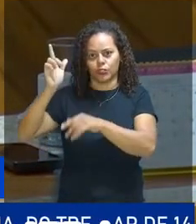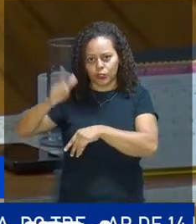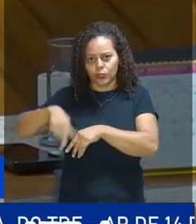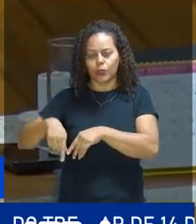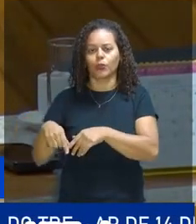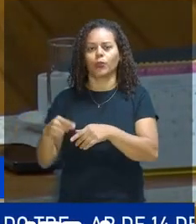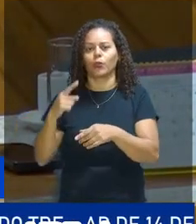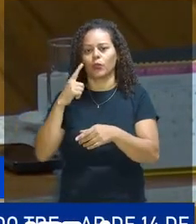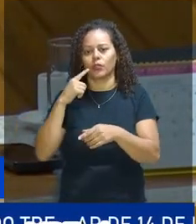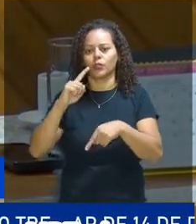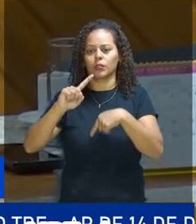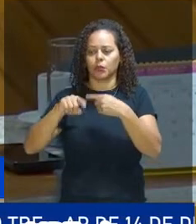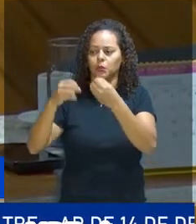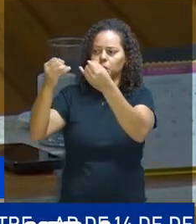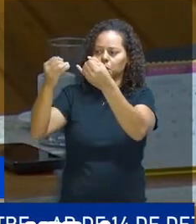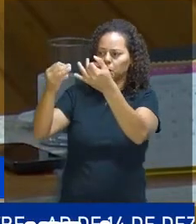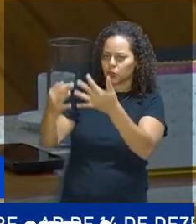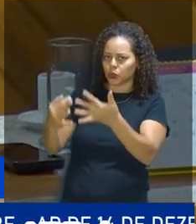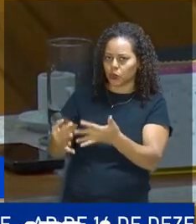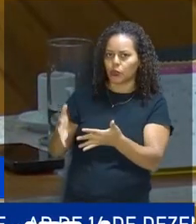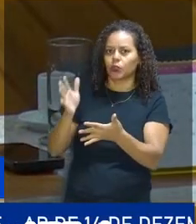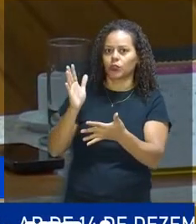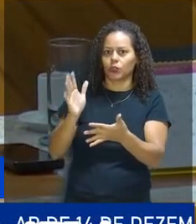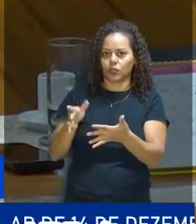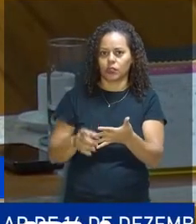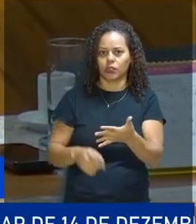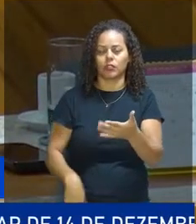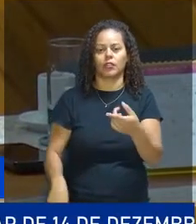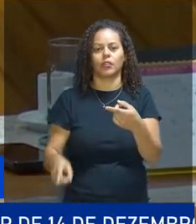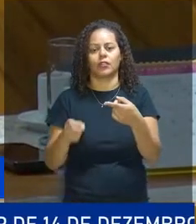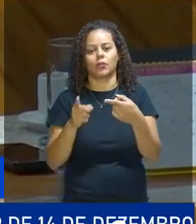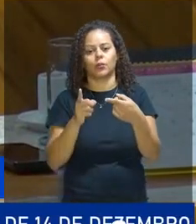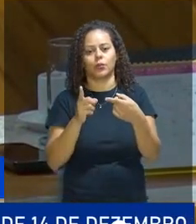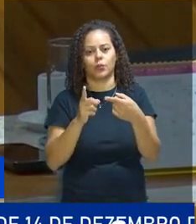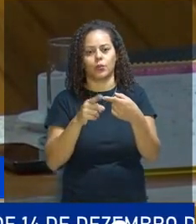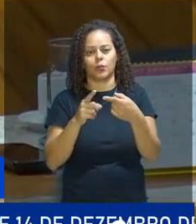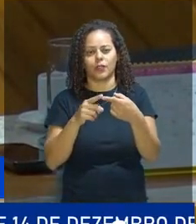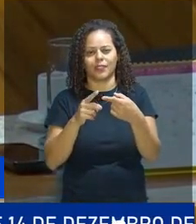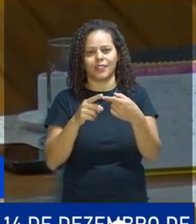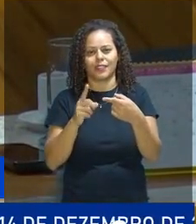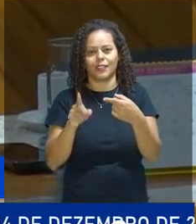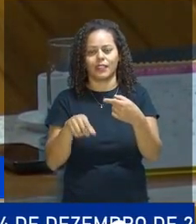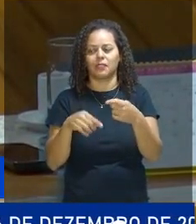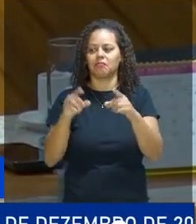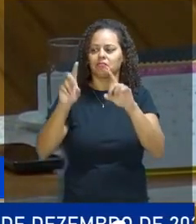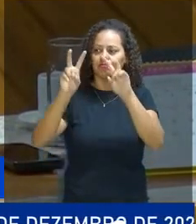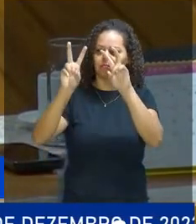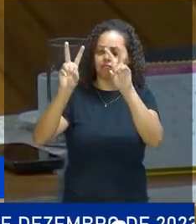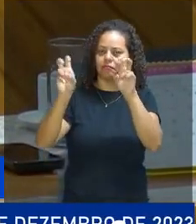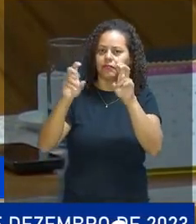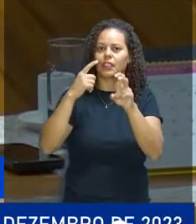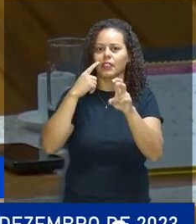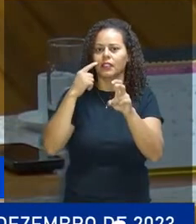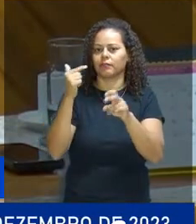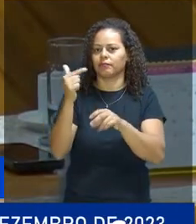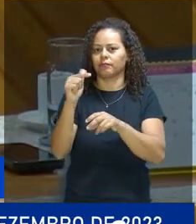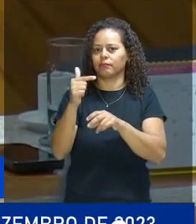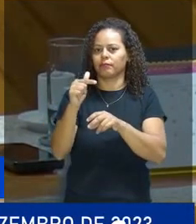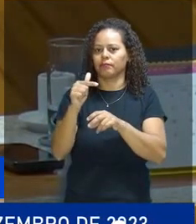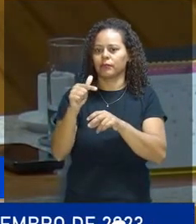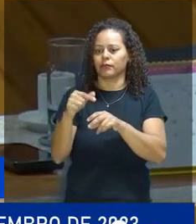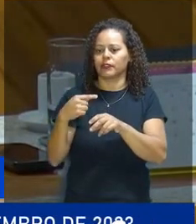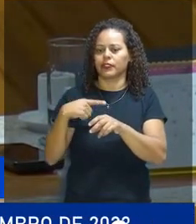e justificou afirmando que o MPE, abro aspas, não tem competência para promover